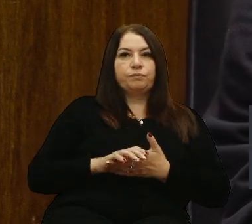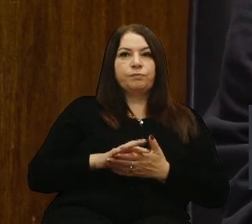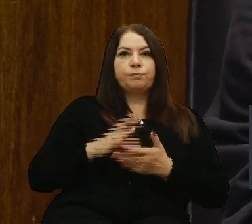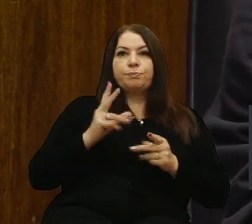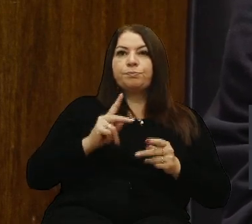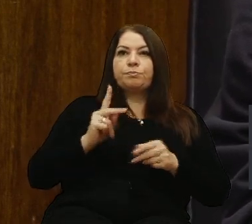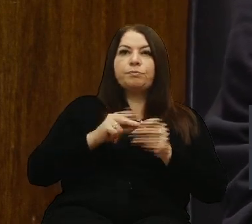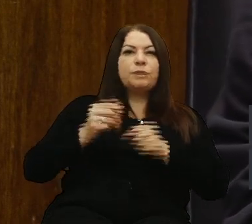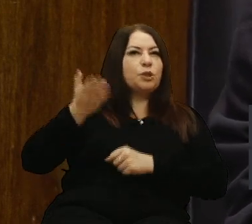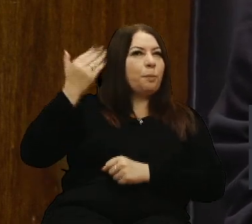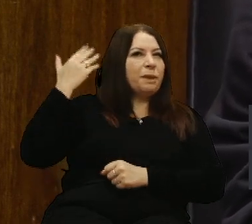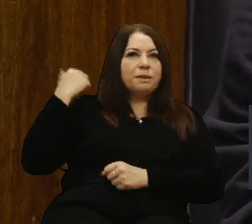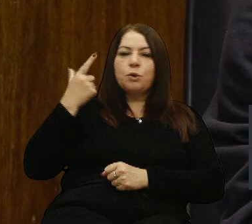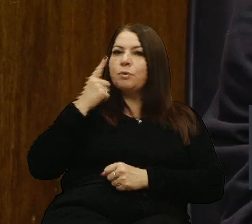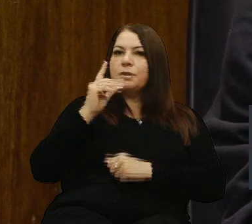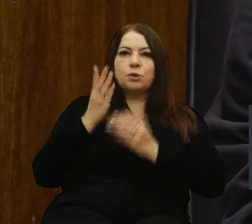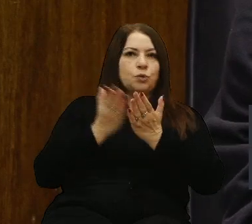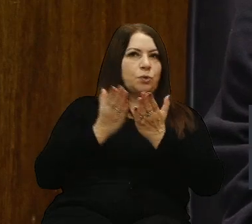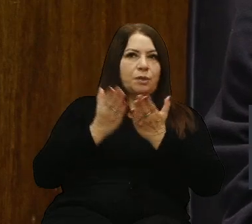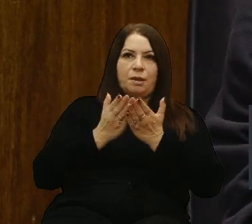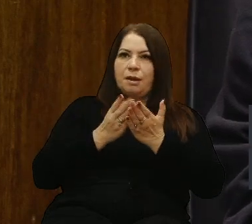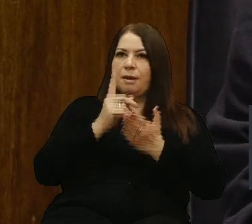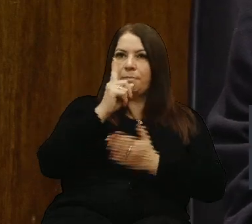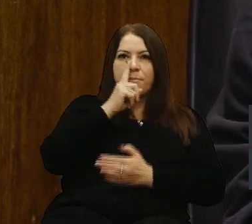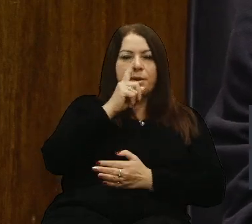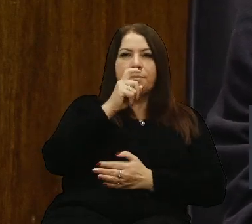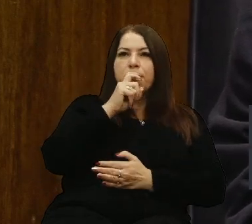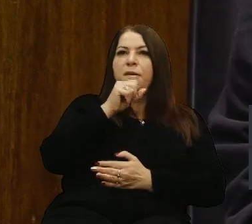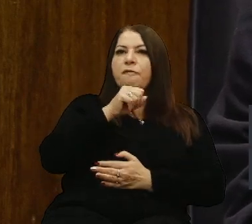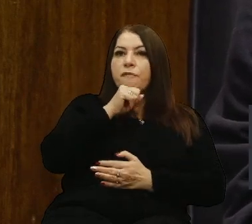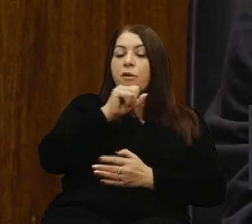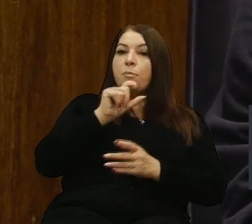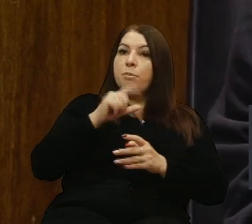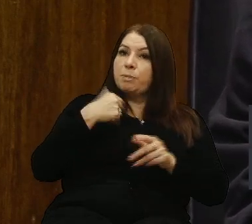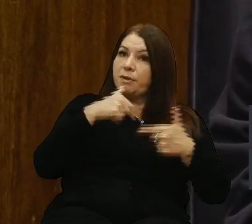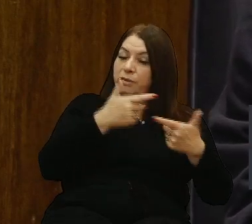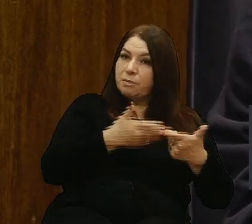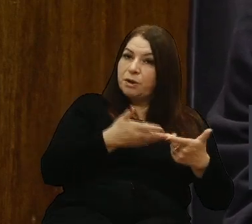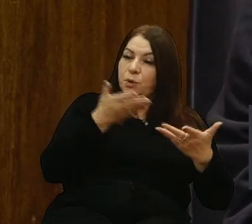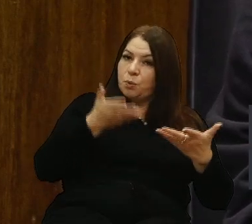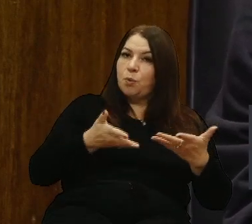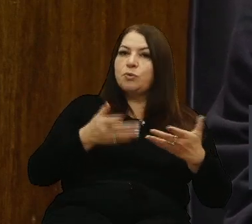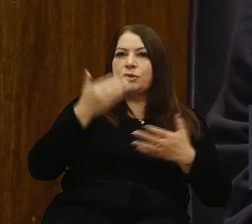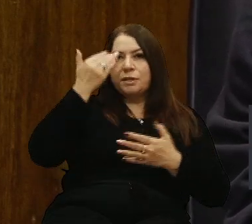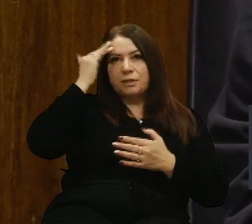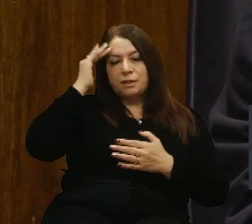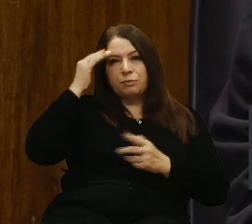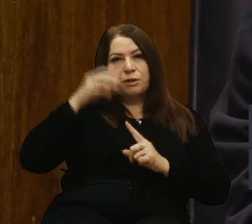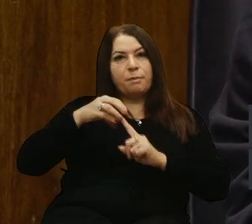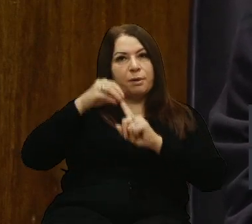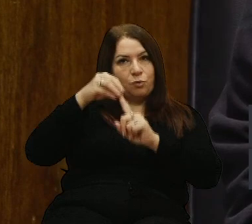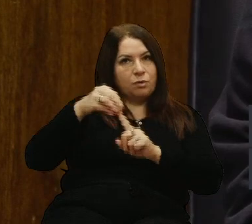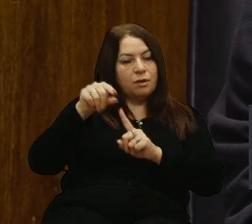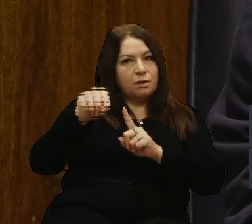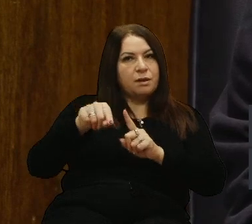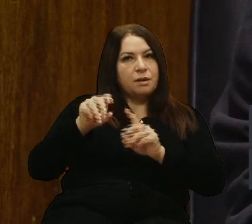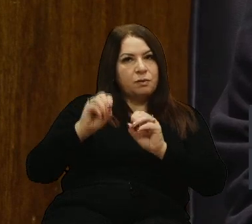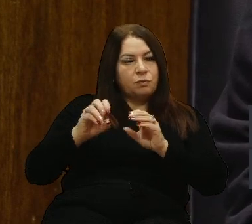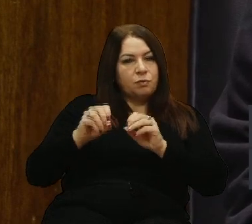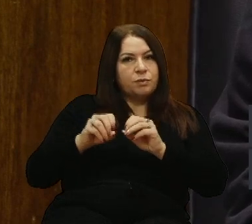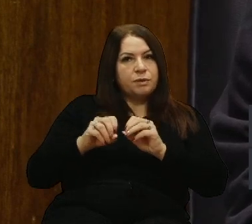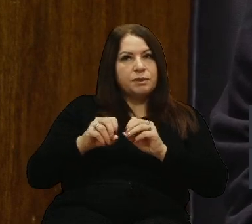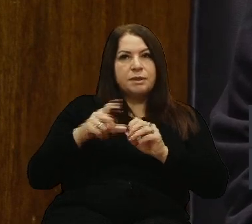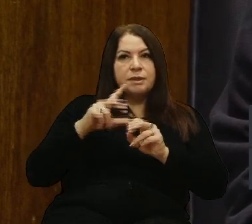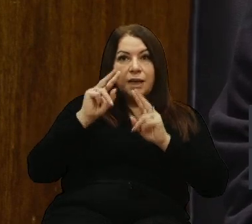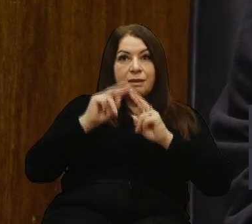no passado não conseguia estudar, os nossos pais, os nossos avós, porque tinham que trabalhar. Hoje nós entendemos que a prioridade é a educação. Se a gente